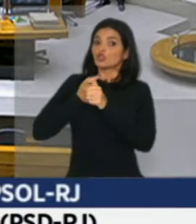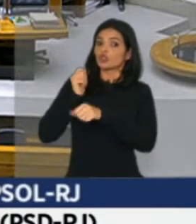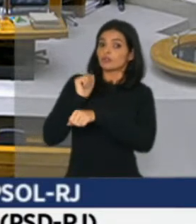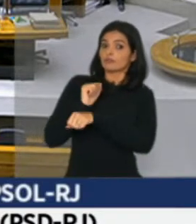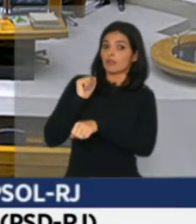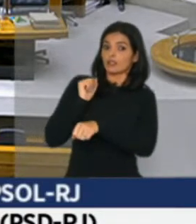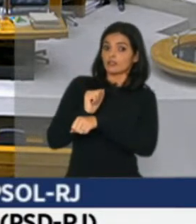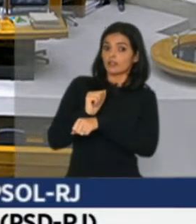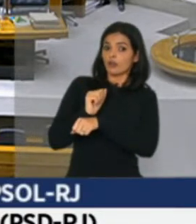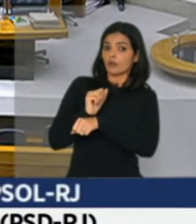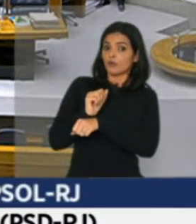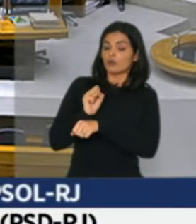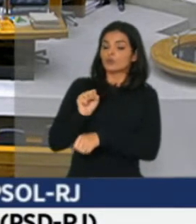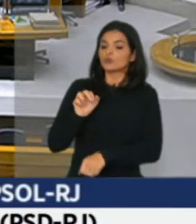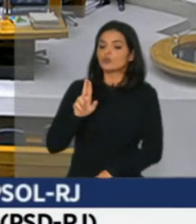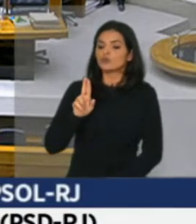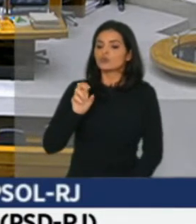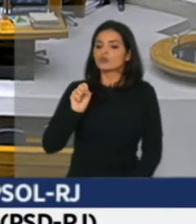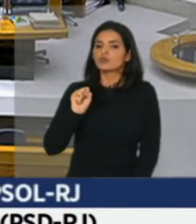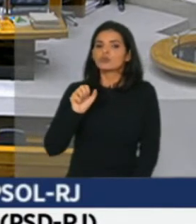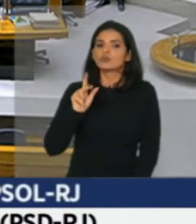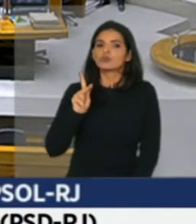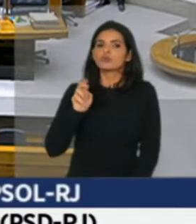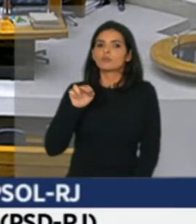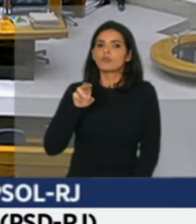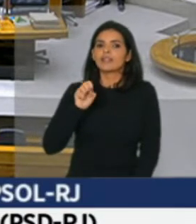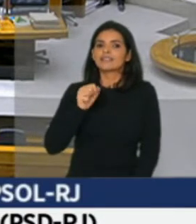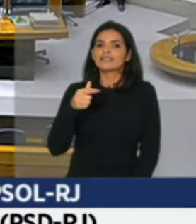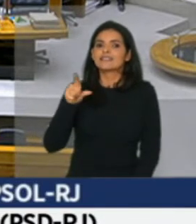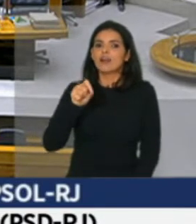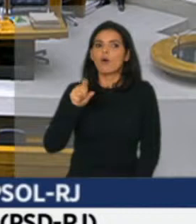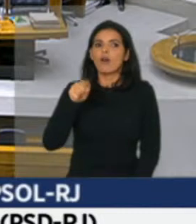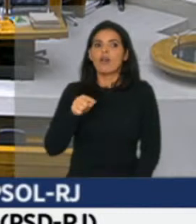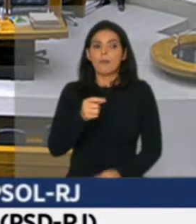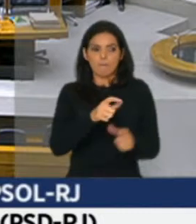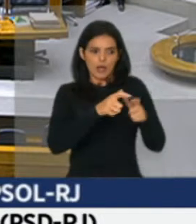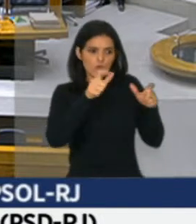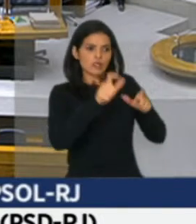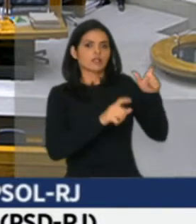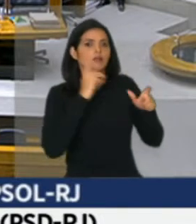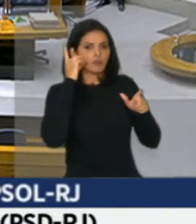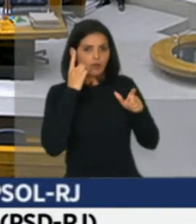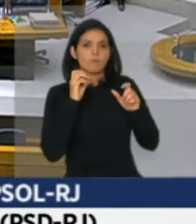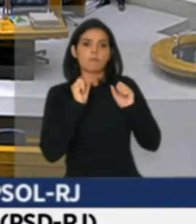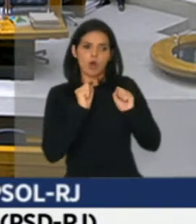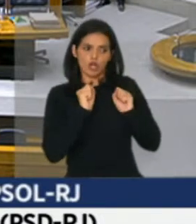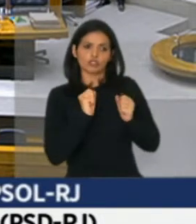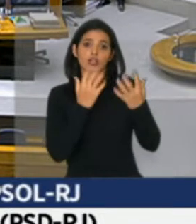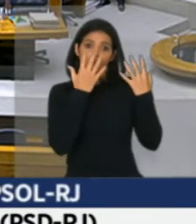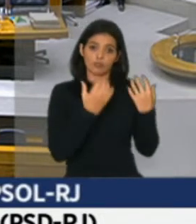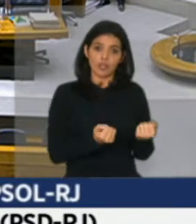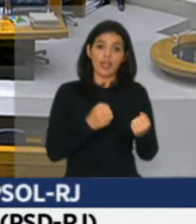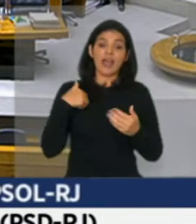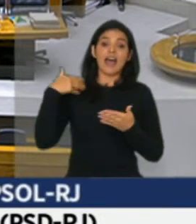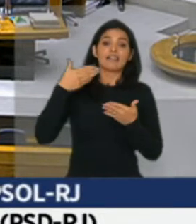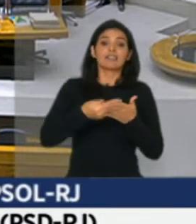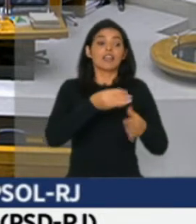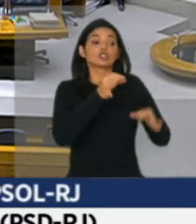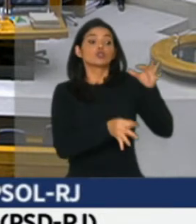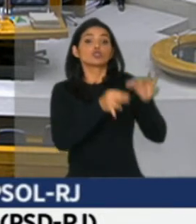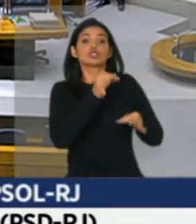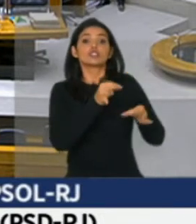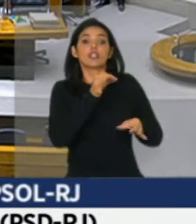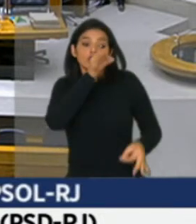suspensão essa, que pode ser acolhida pela maioria dos parlamentares até que o julgamento legítimo seja